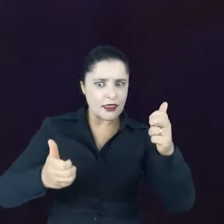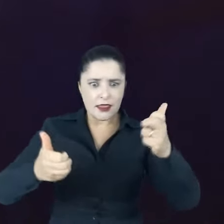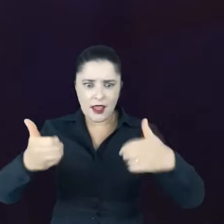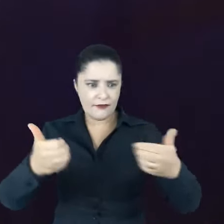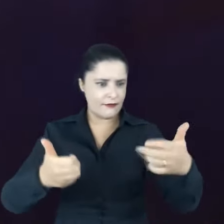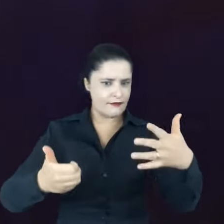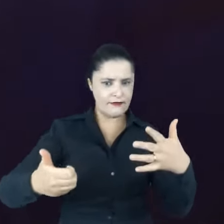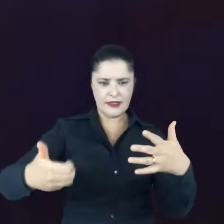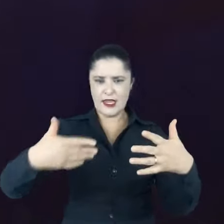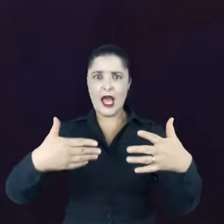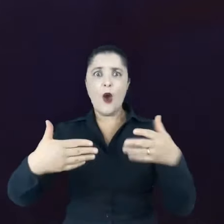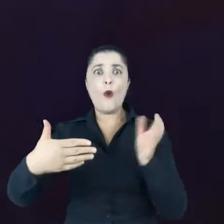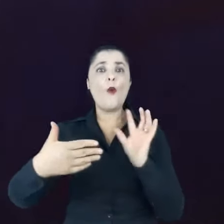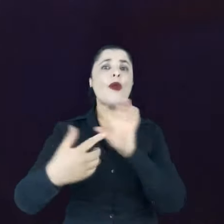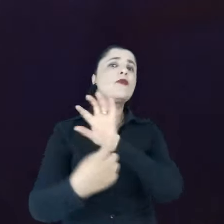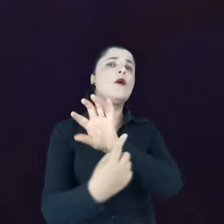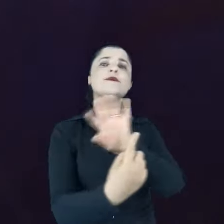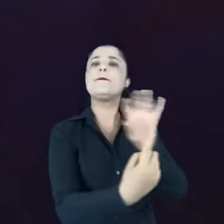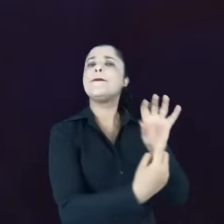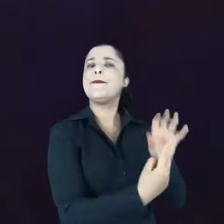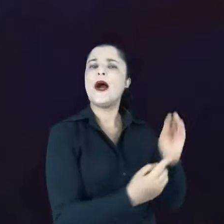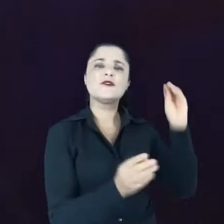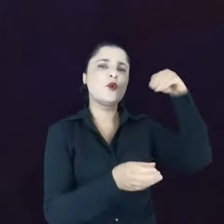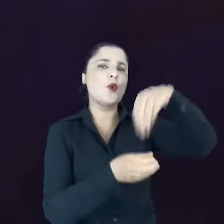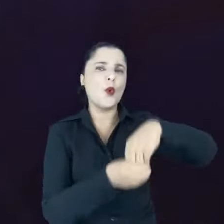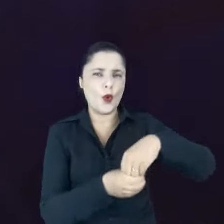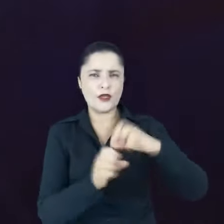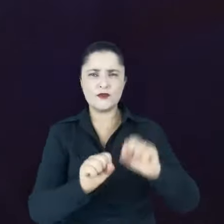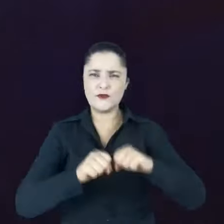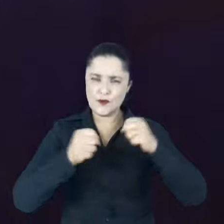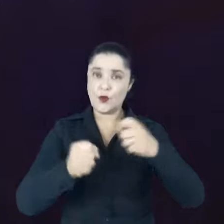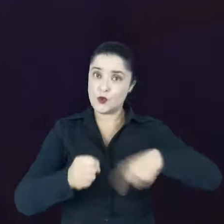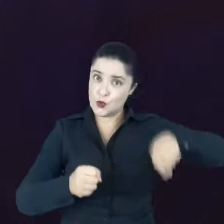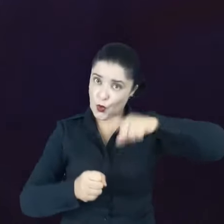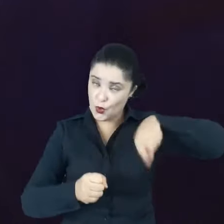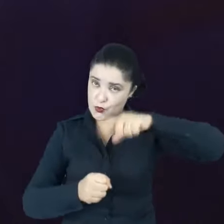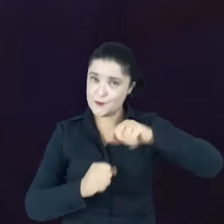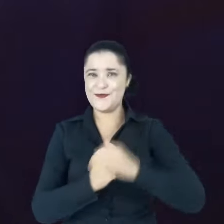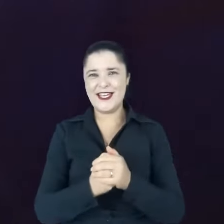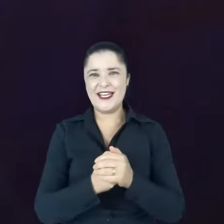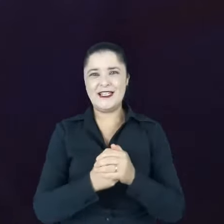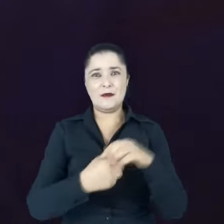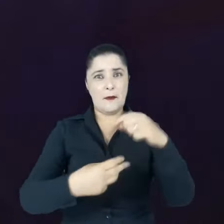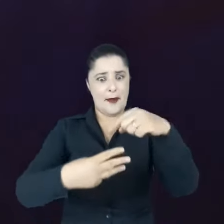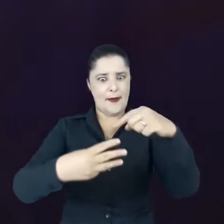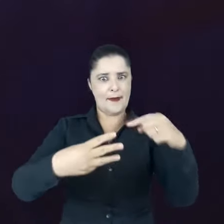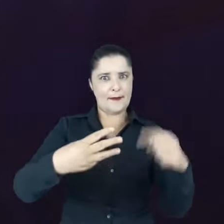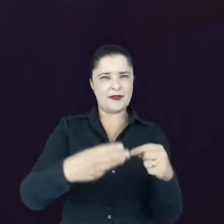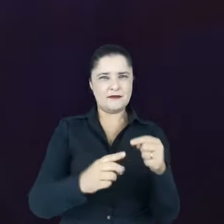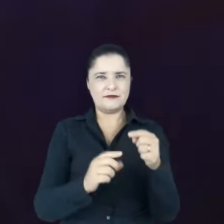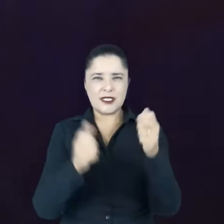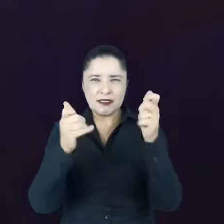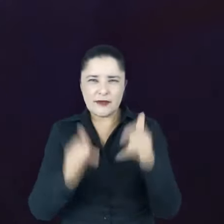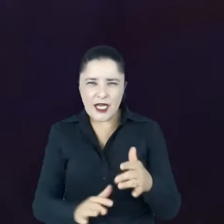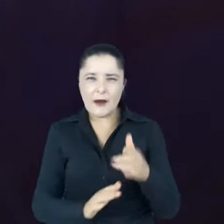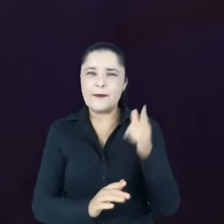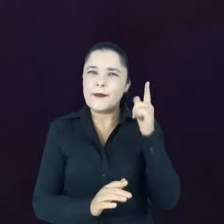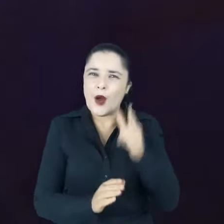gente quer colocar esforço nosso. Com isso, a gente define três grandes bandeiras para atuar